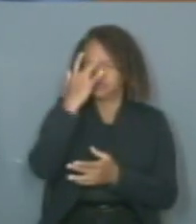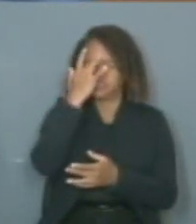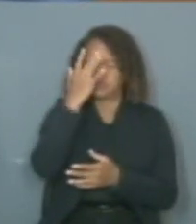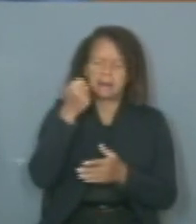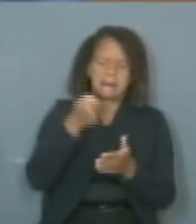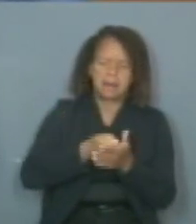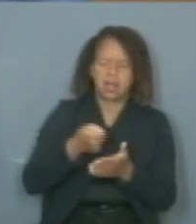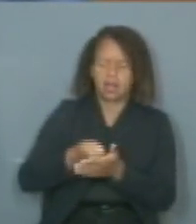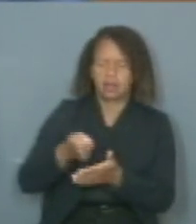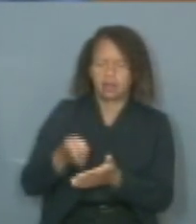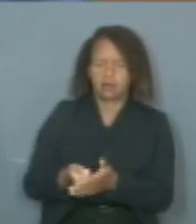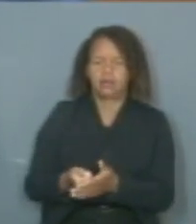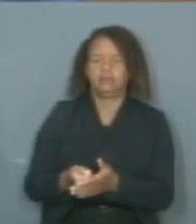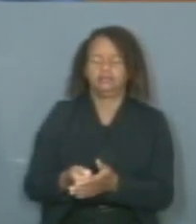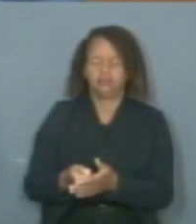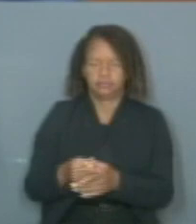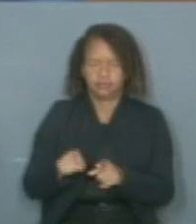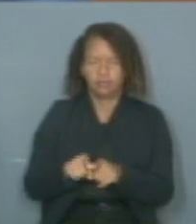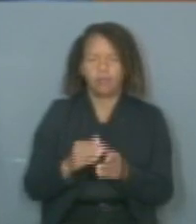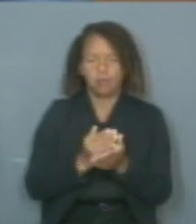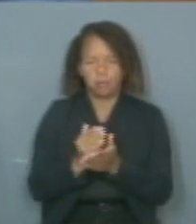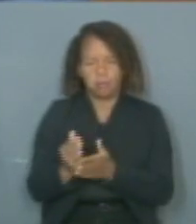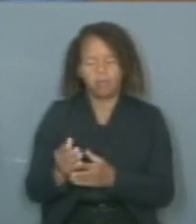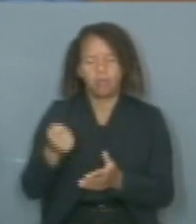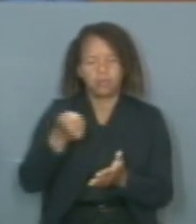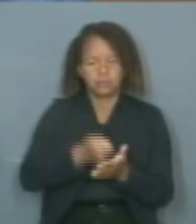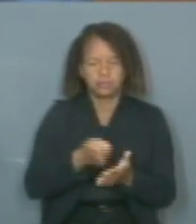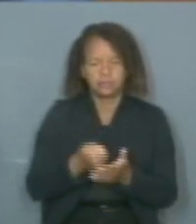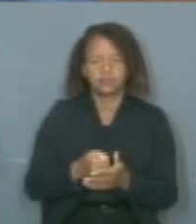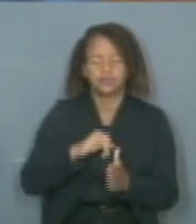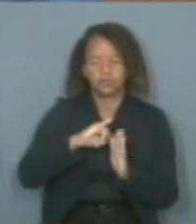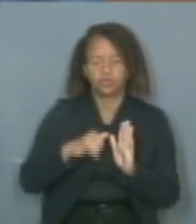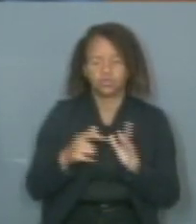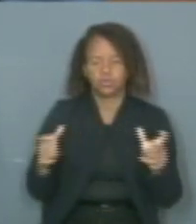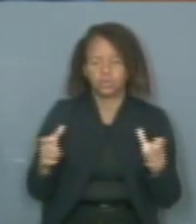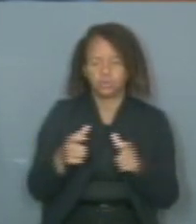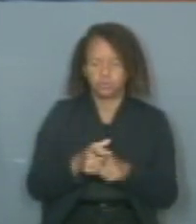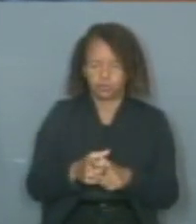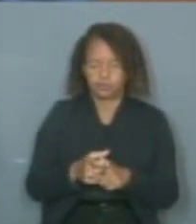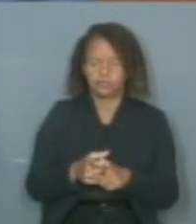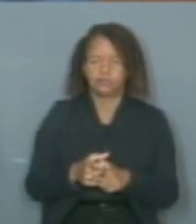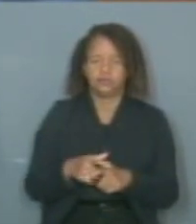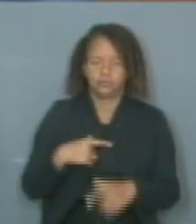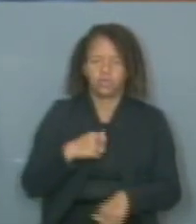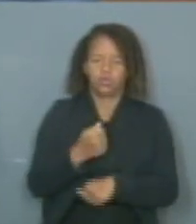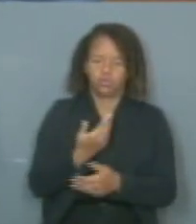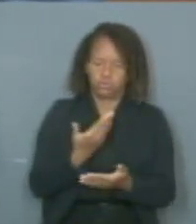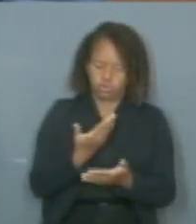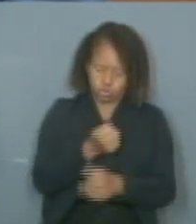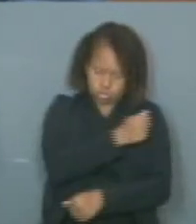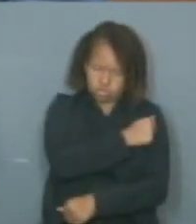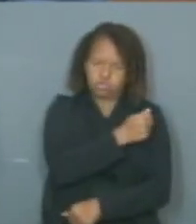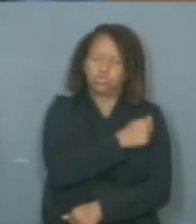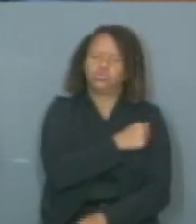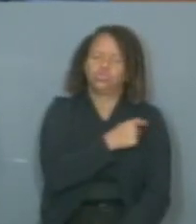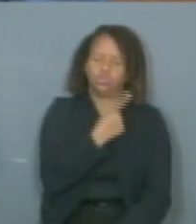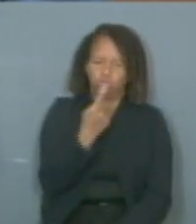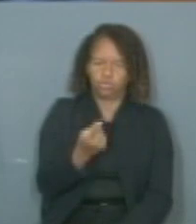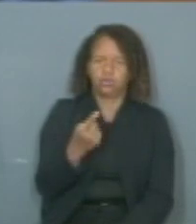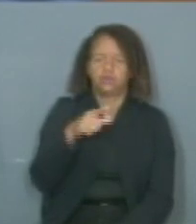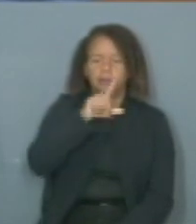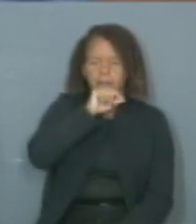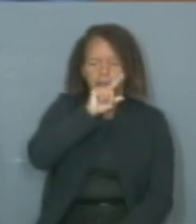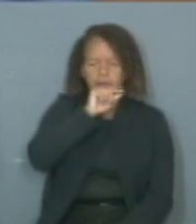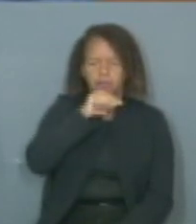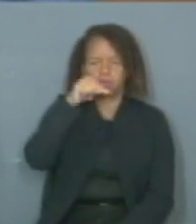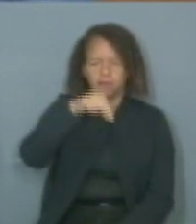facilitadas, a carência para o início dos pagamentos e juros reduzidos. Sou estudante de Direito da Universidade Católica